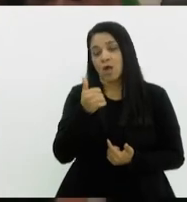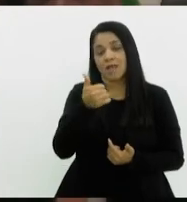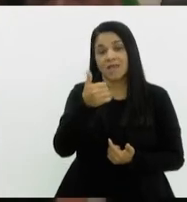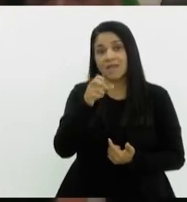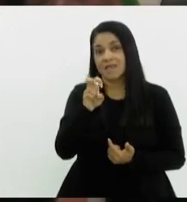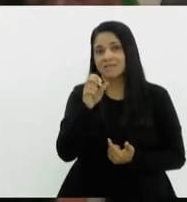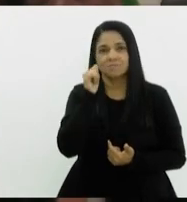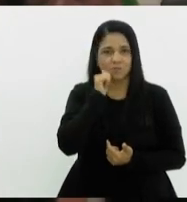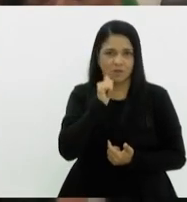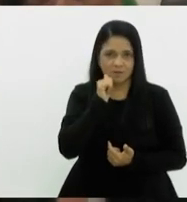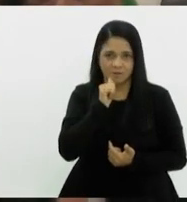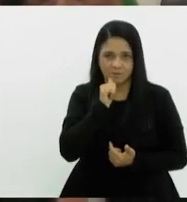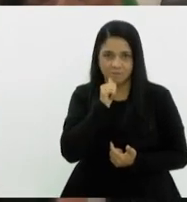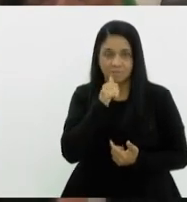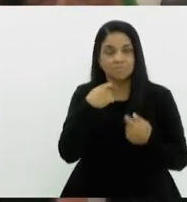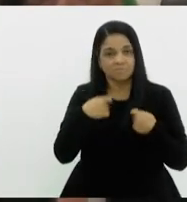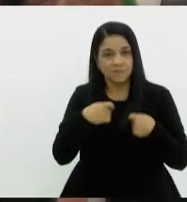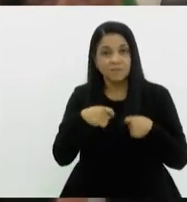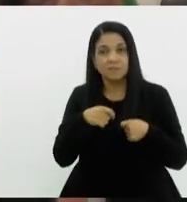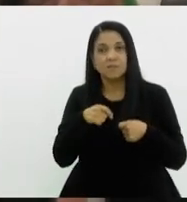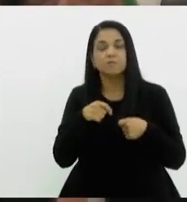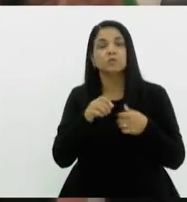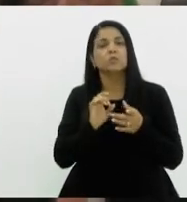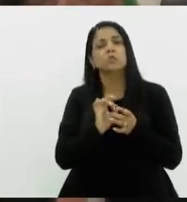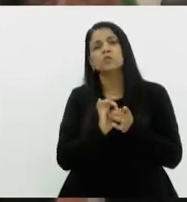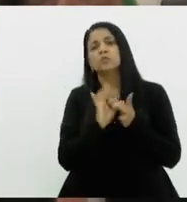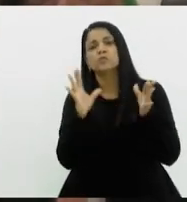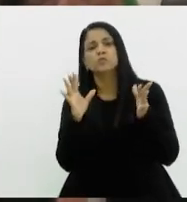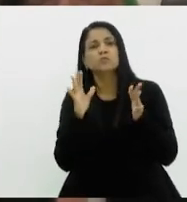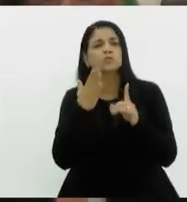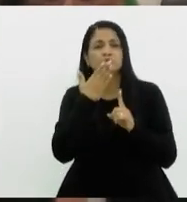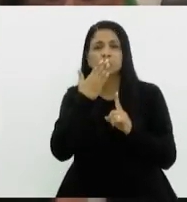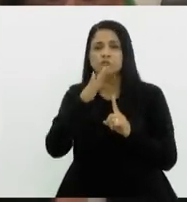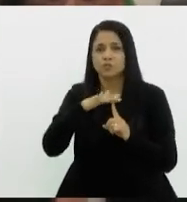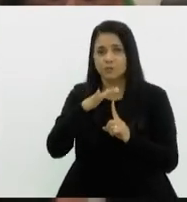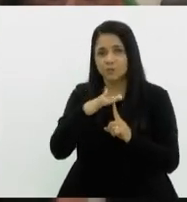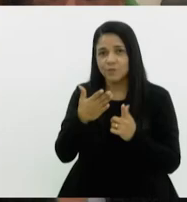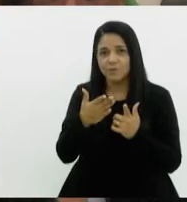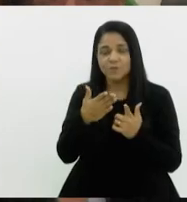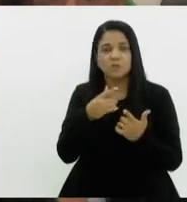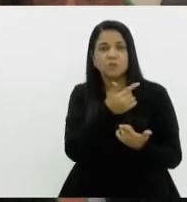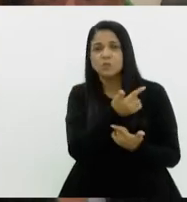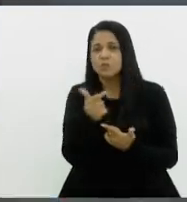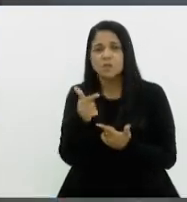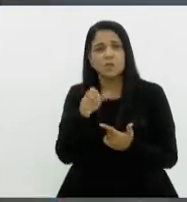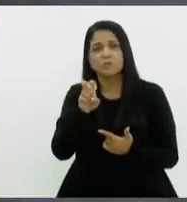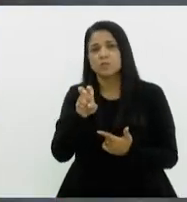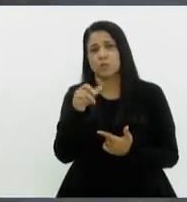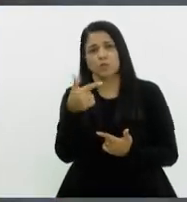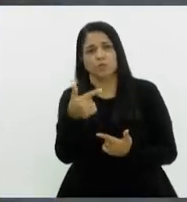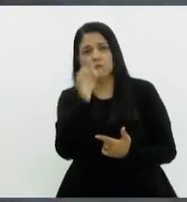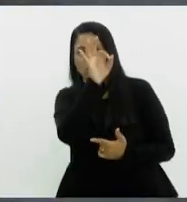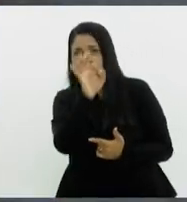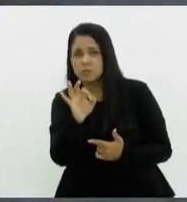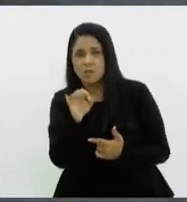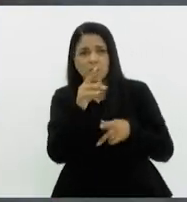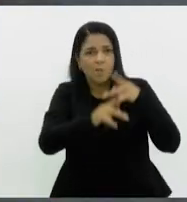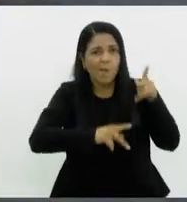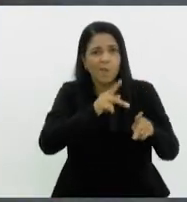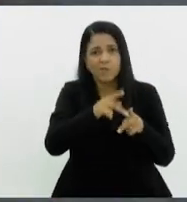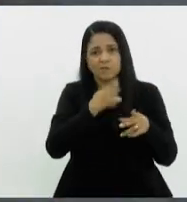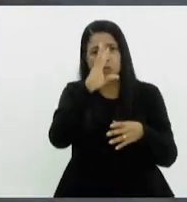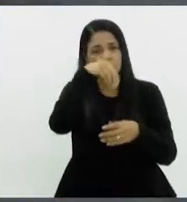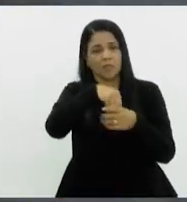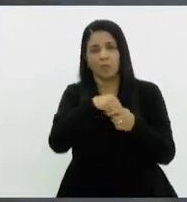a gente precisa falar que tipo de democracia é essa, que não temos 52% da população